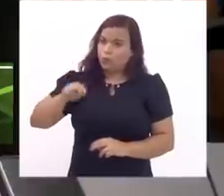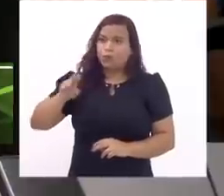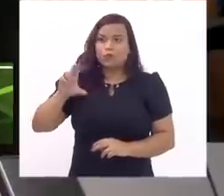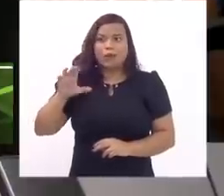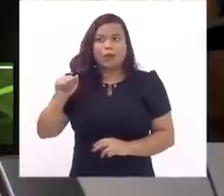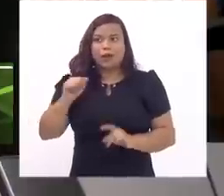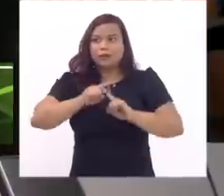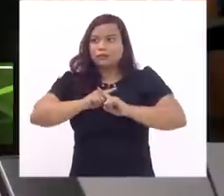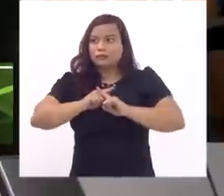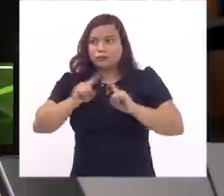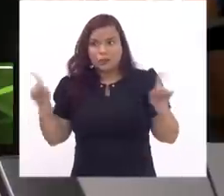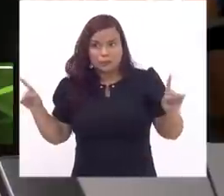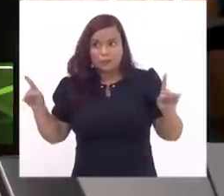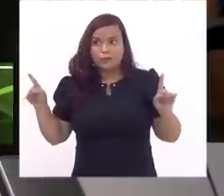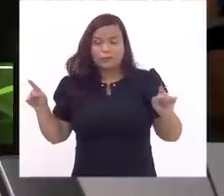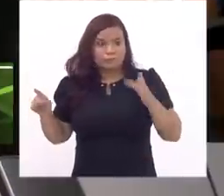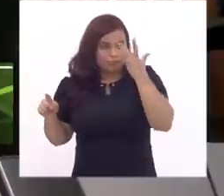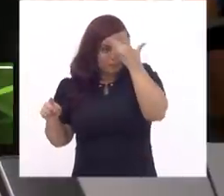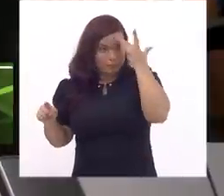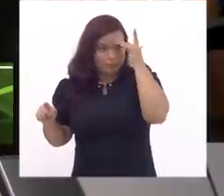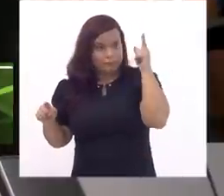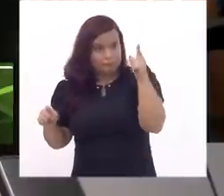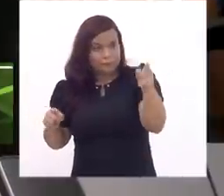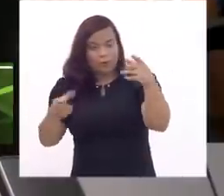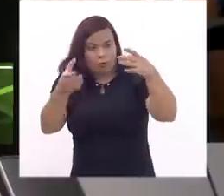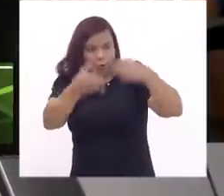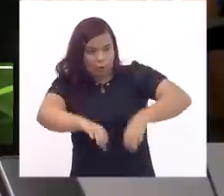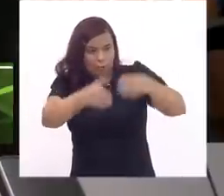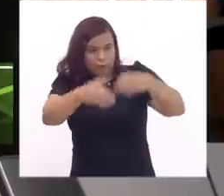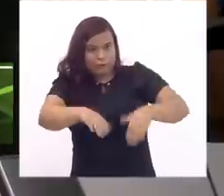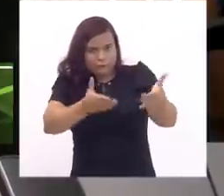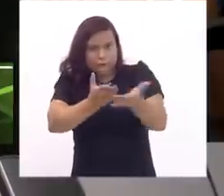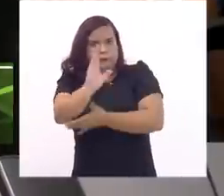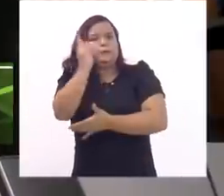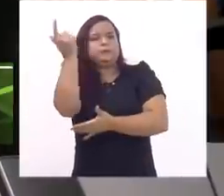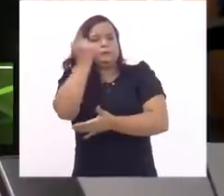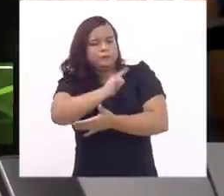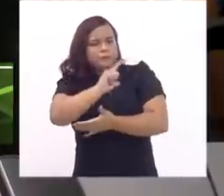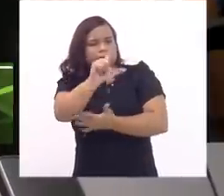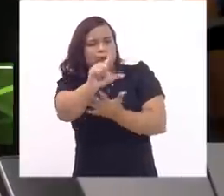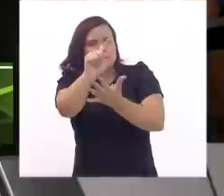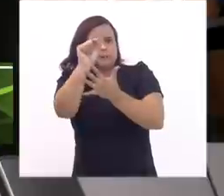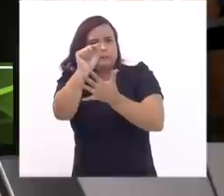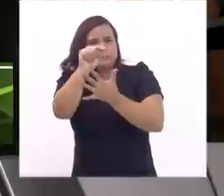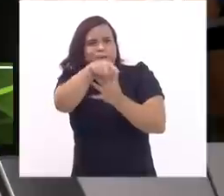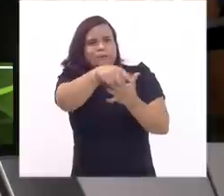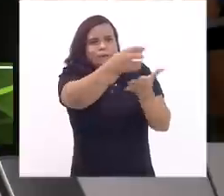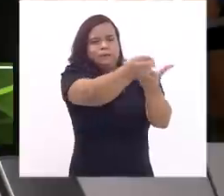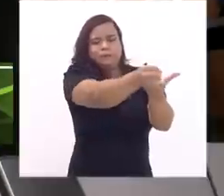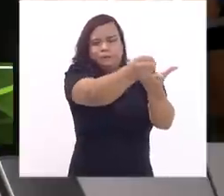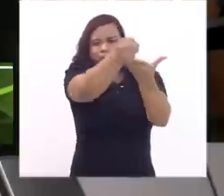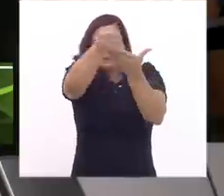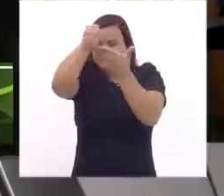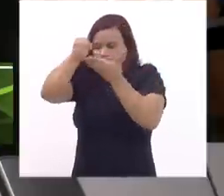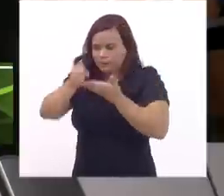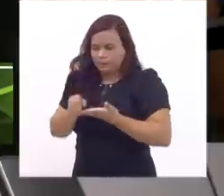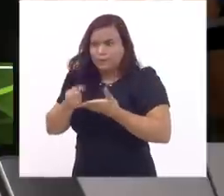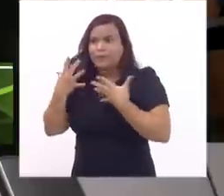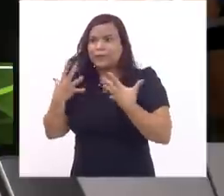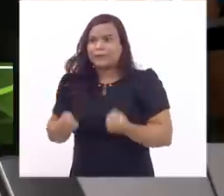você pegar um empregado público concursado e admitir que ele vai ficar no